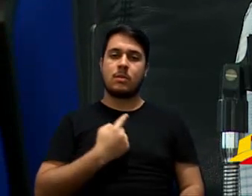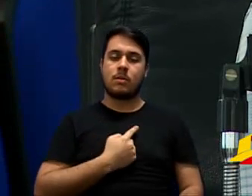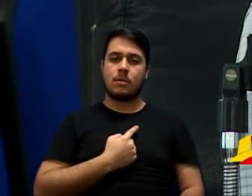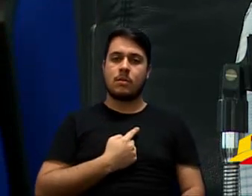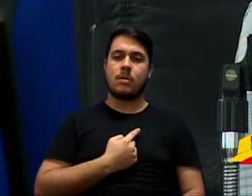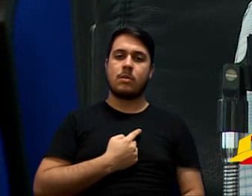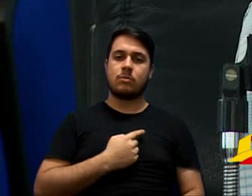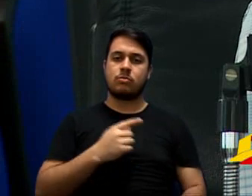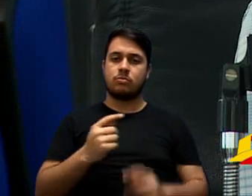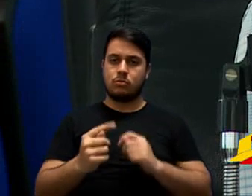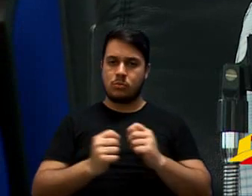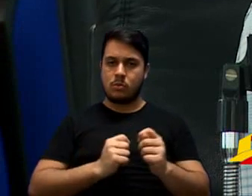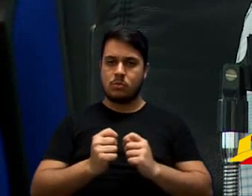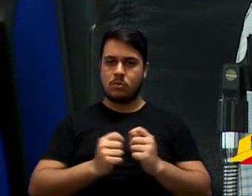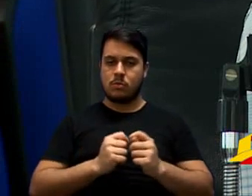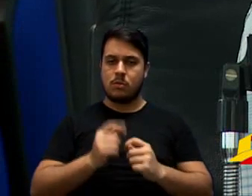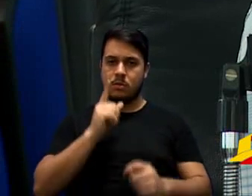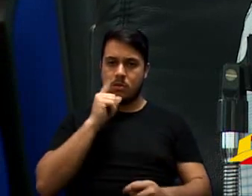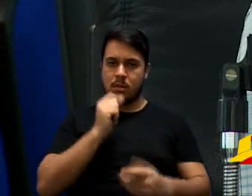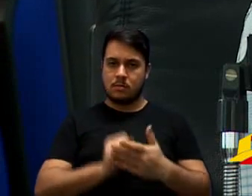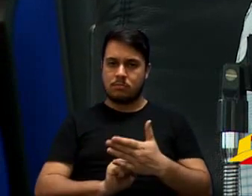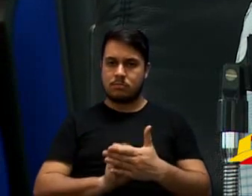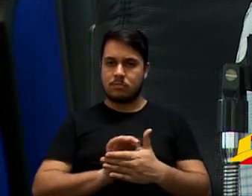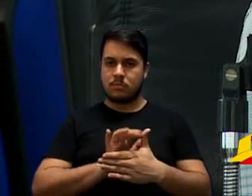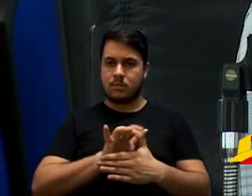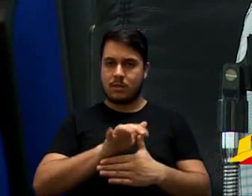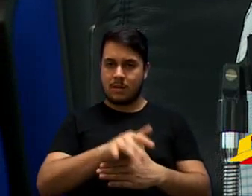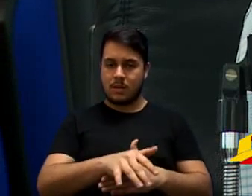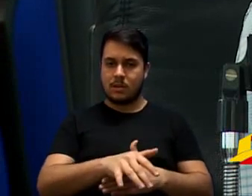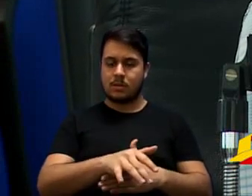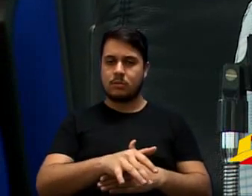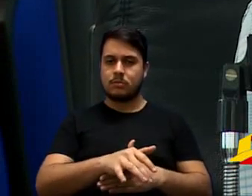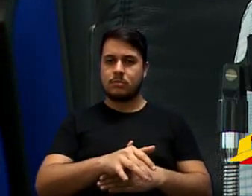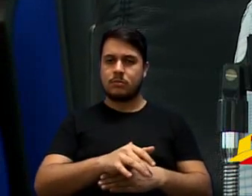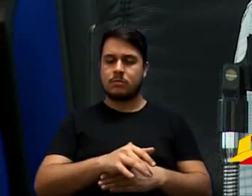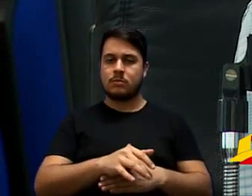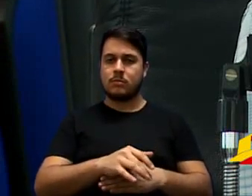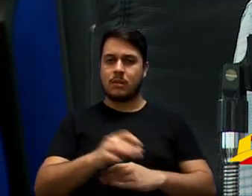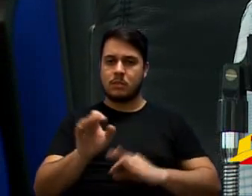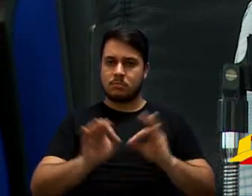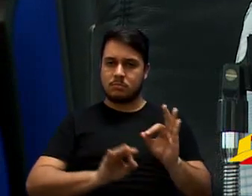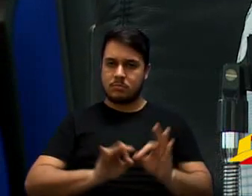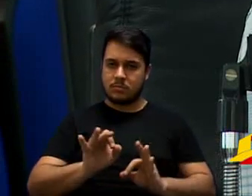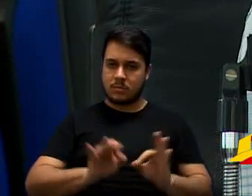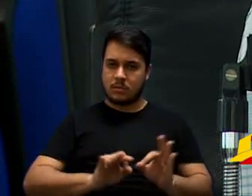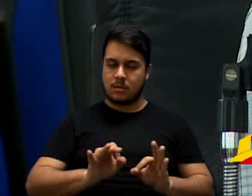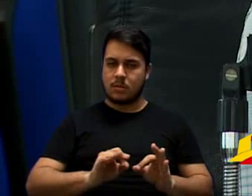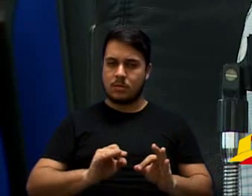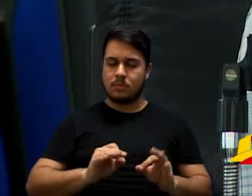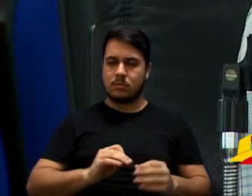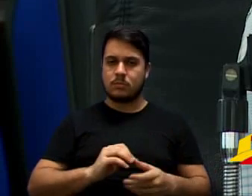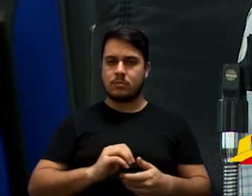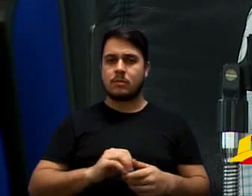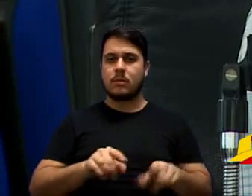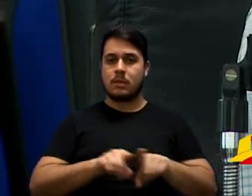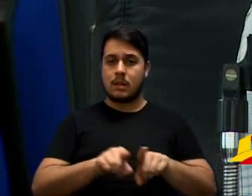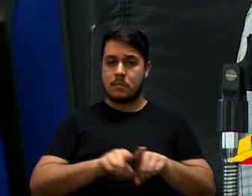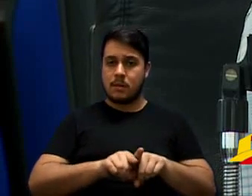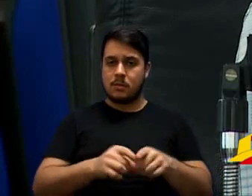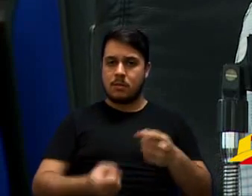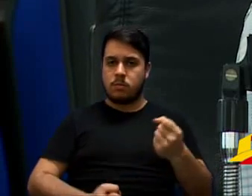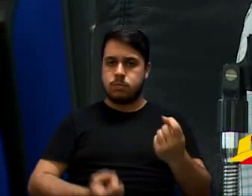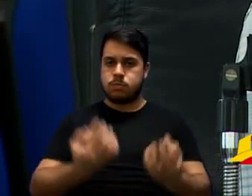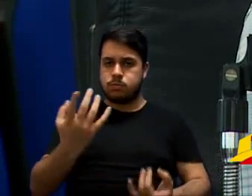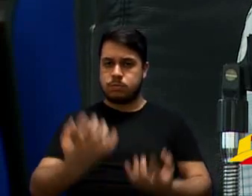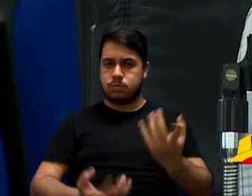questão do controle das nascentes vamos ter um trabalho efetivo no combate às queimadas que hoje